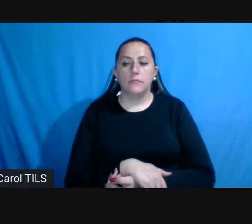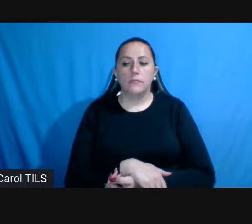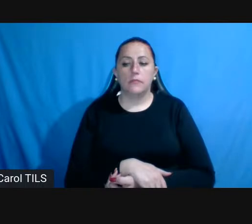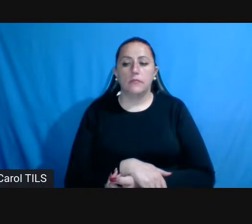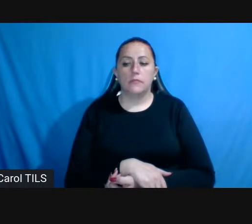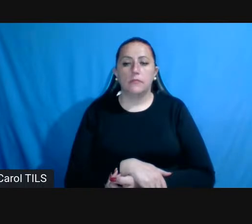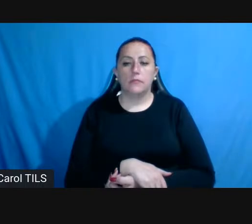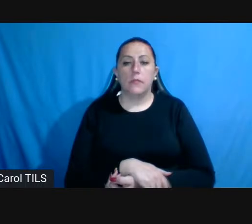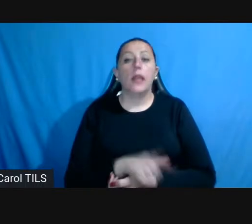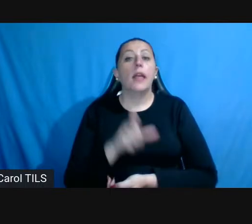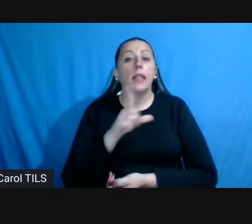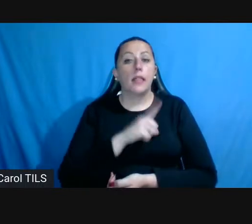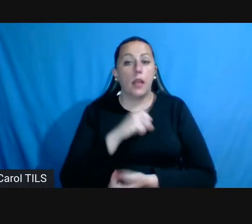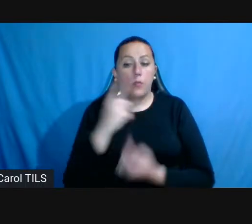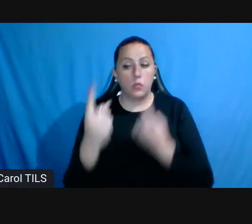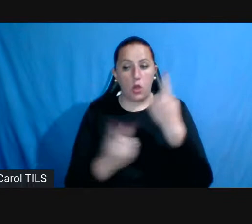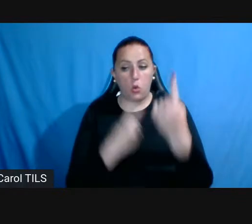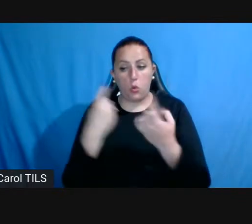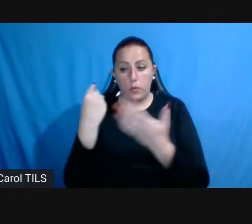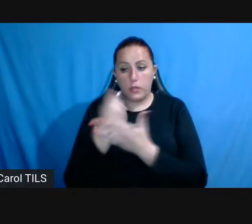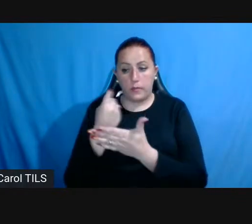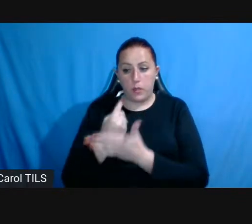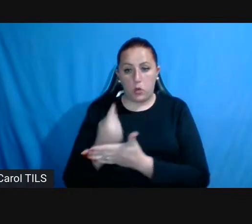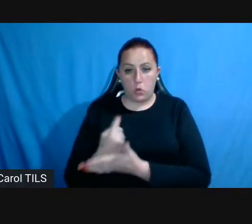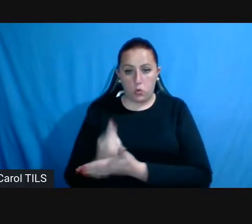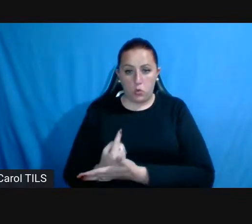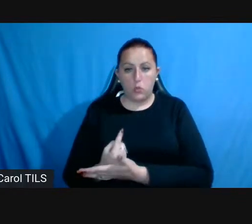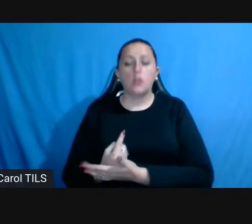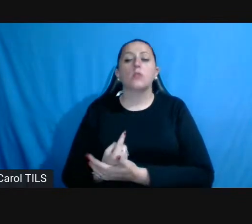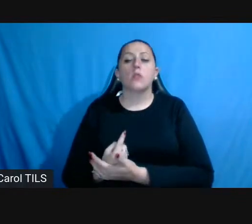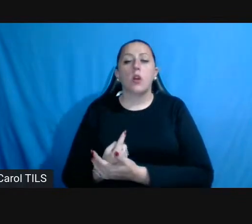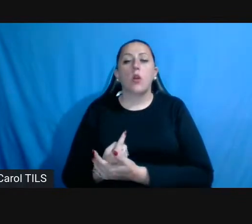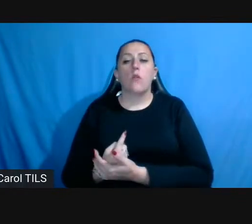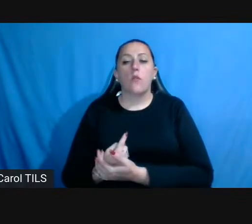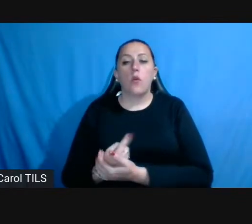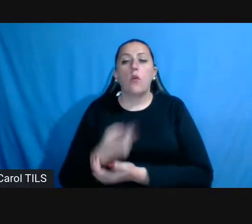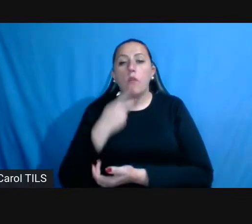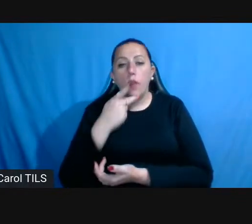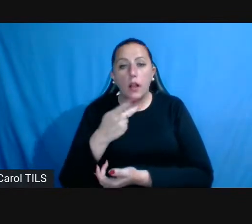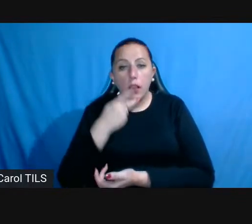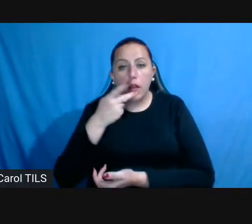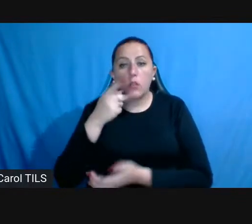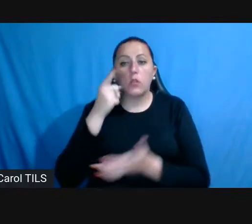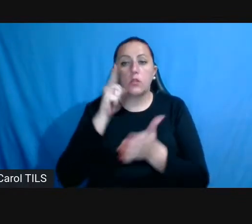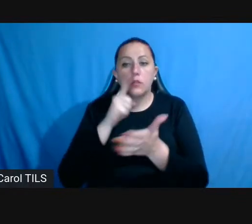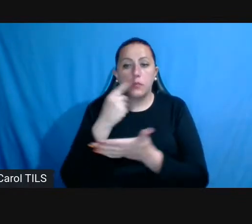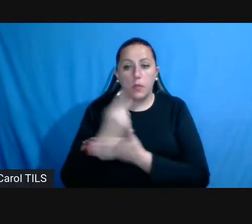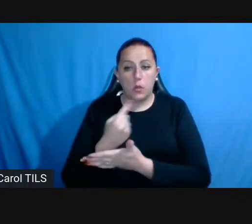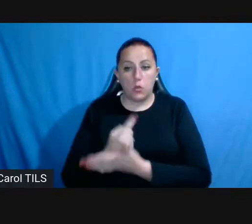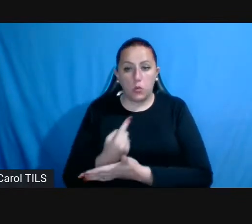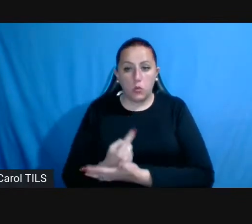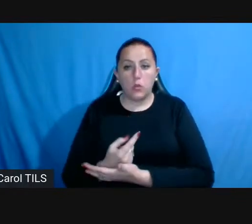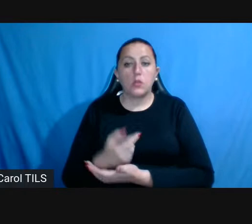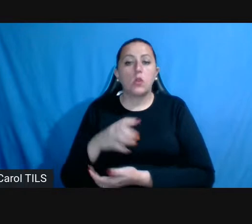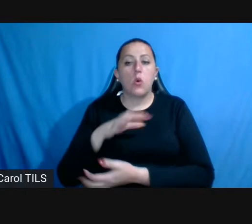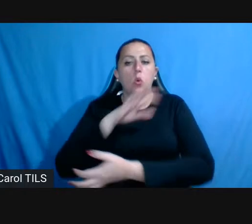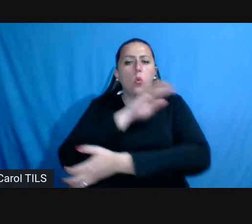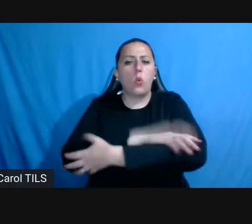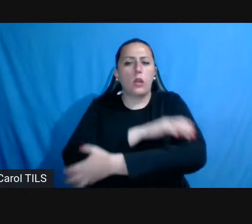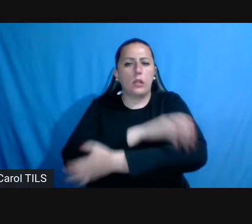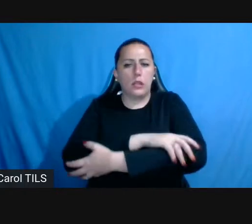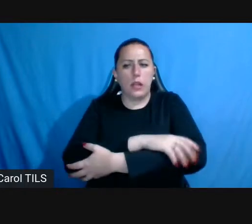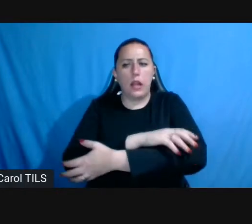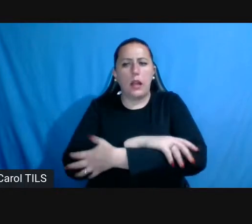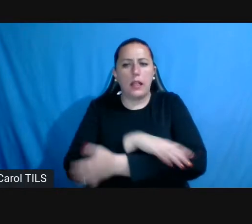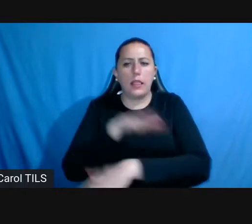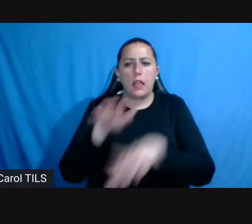Nós temos mais algumas perguntas aqui, eu vou repassando as perguntas, o André deve estar nos ouvindo,